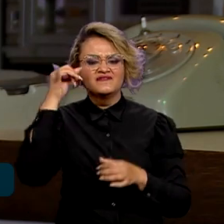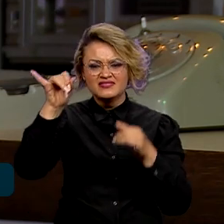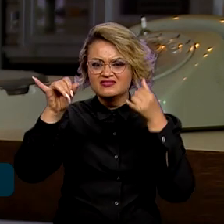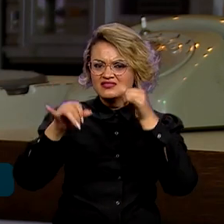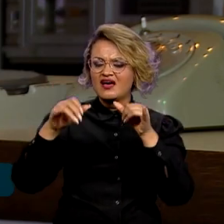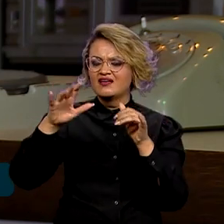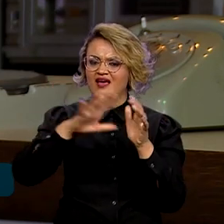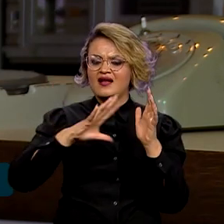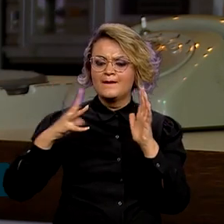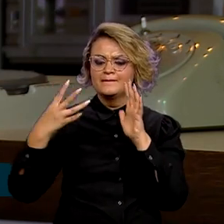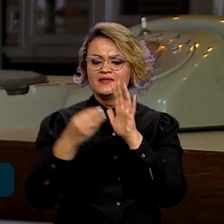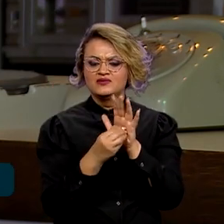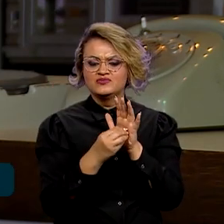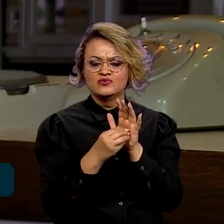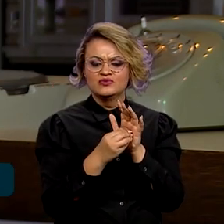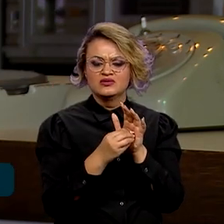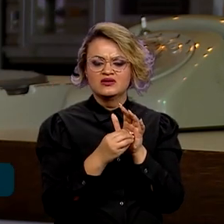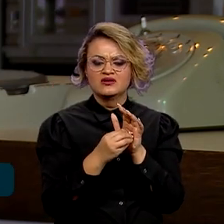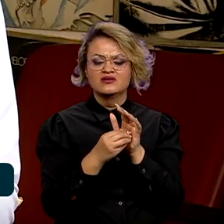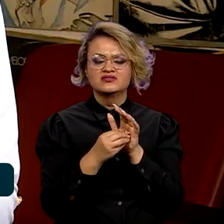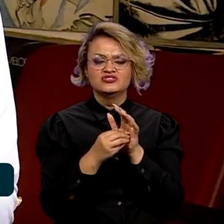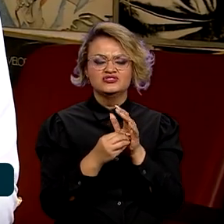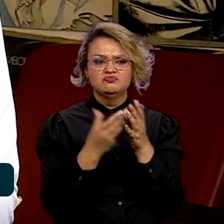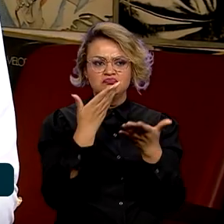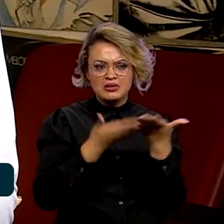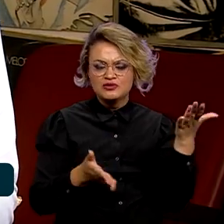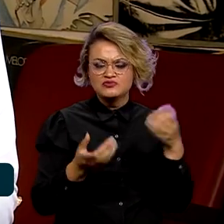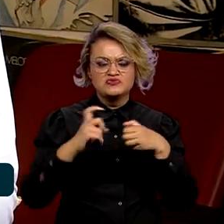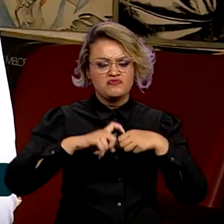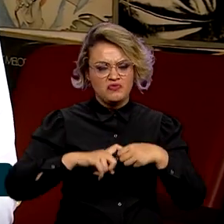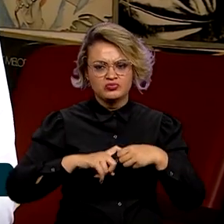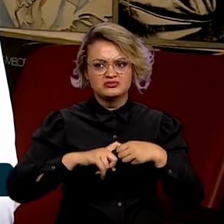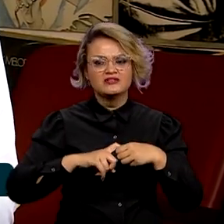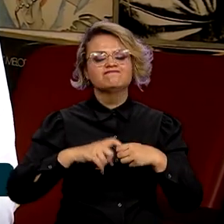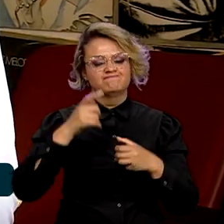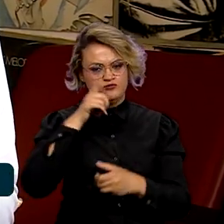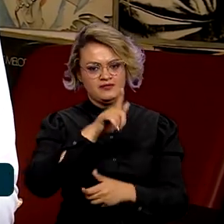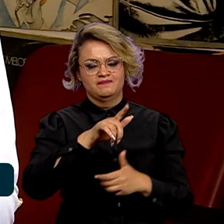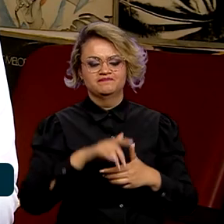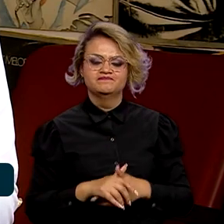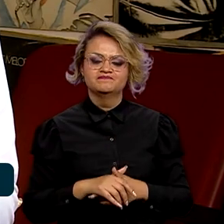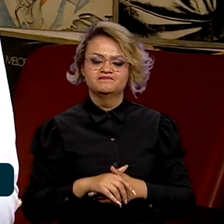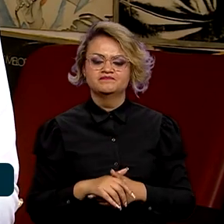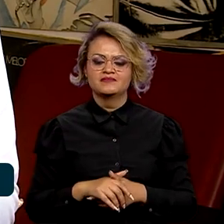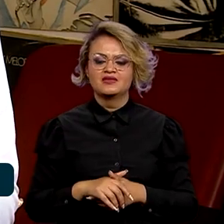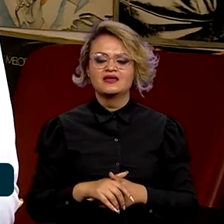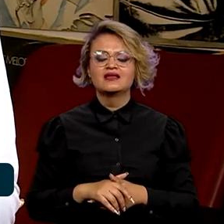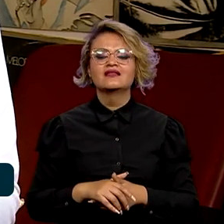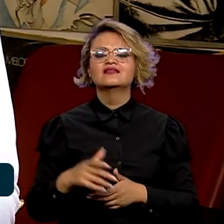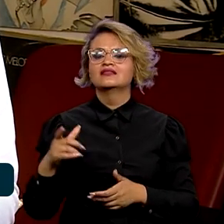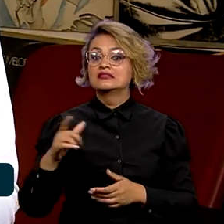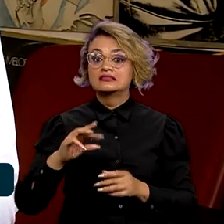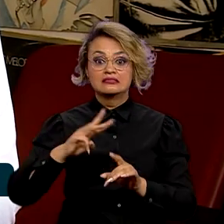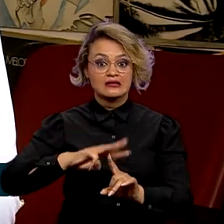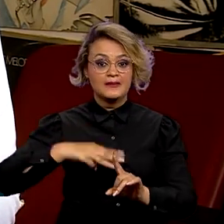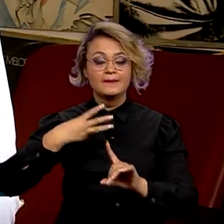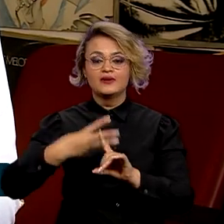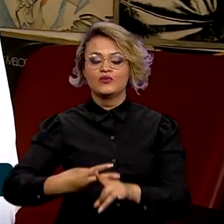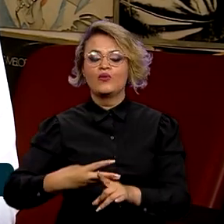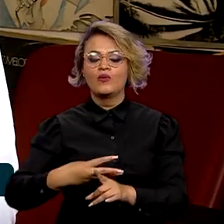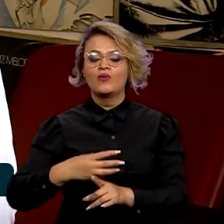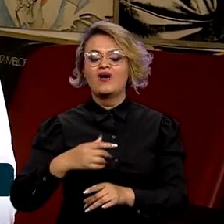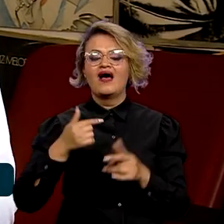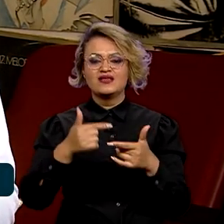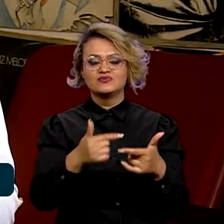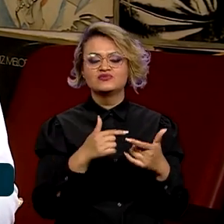que a Amazônia entre no ponto de não retorno. E a gente quer frisar aqui que houve um aumento, triplicou, por exemplo, o número